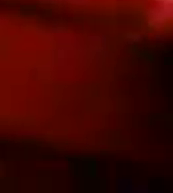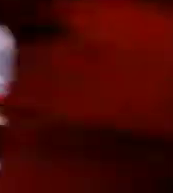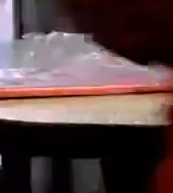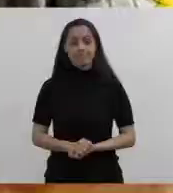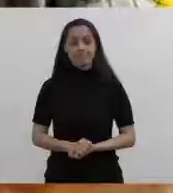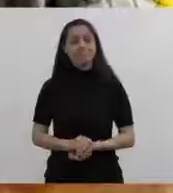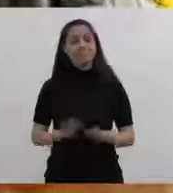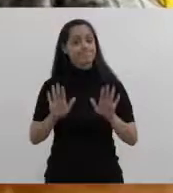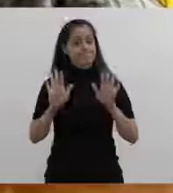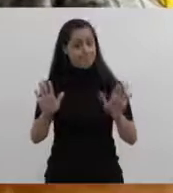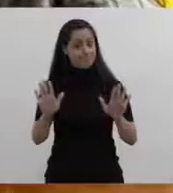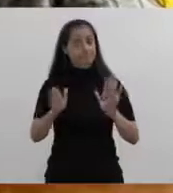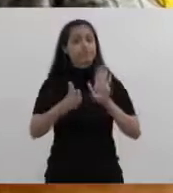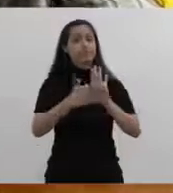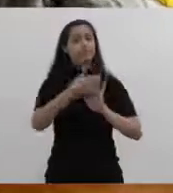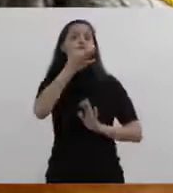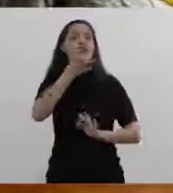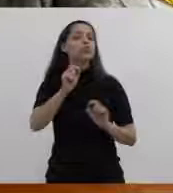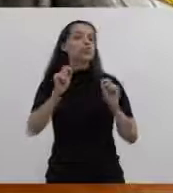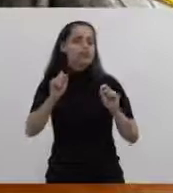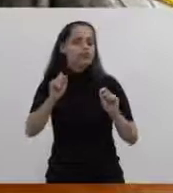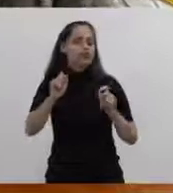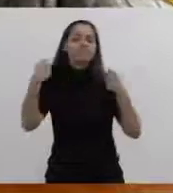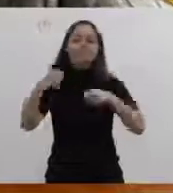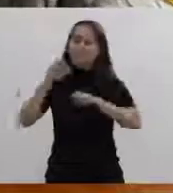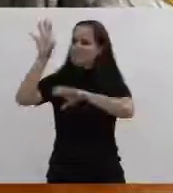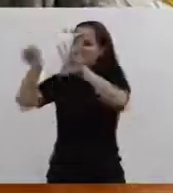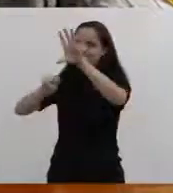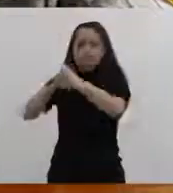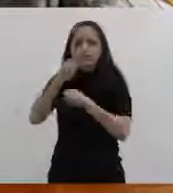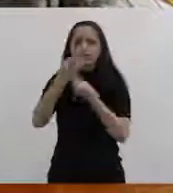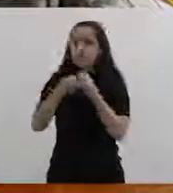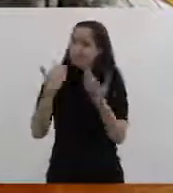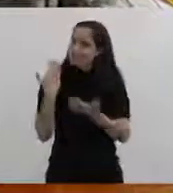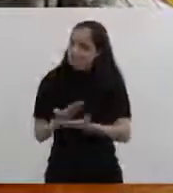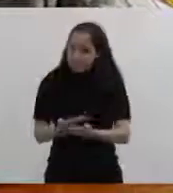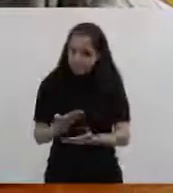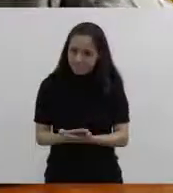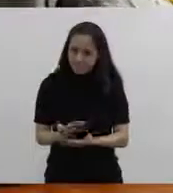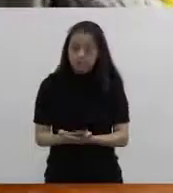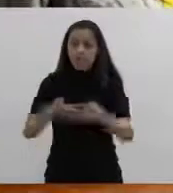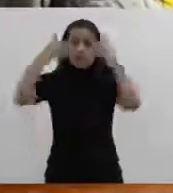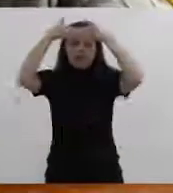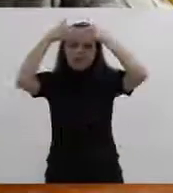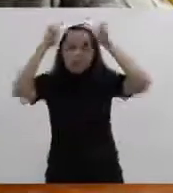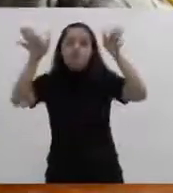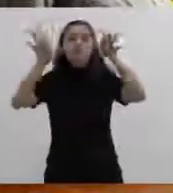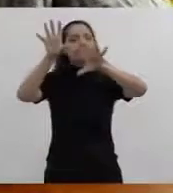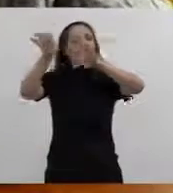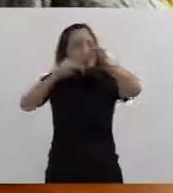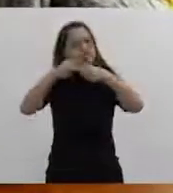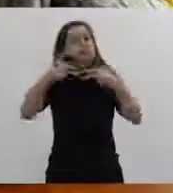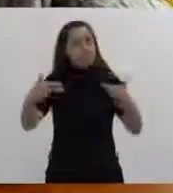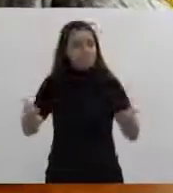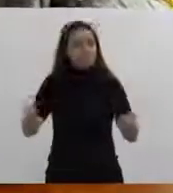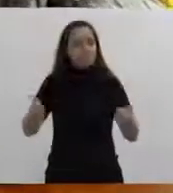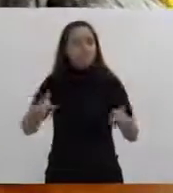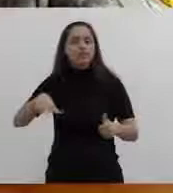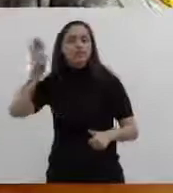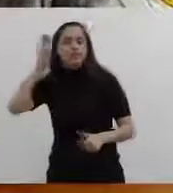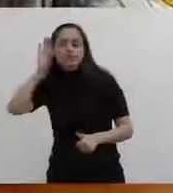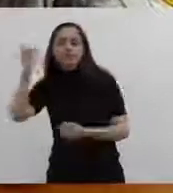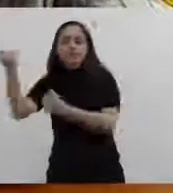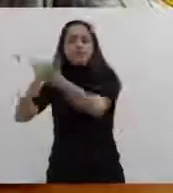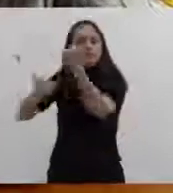Silvana. O que sugiro? Primeiro, informar-se, estudar, ser aberto, escutar, procurar